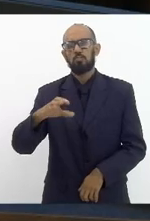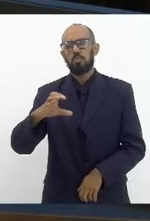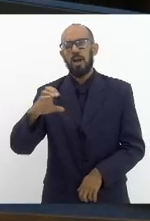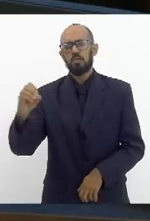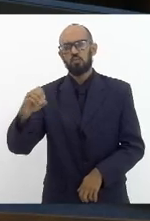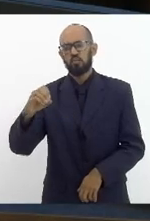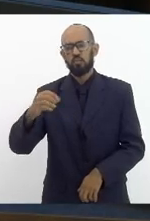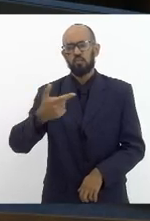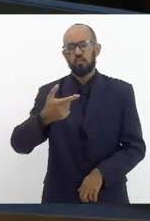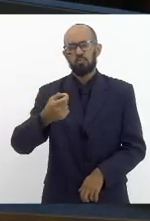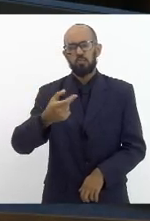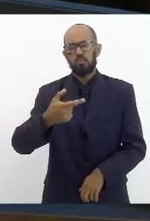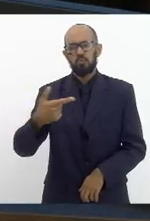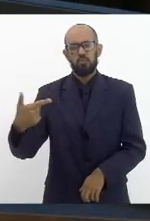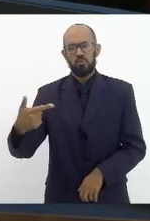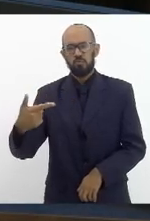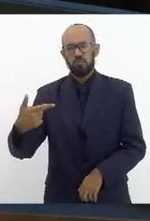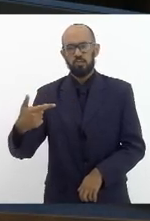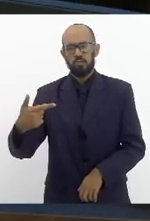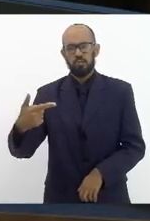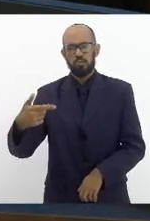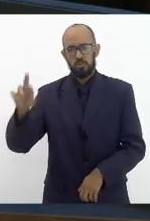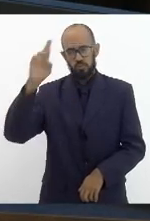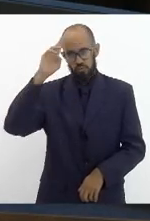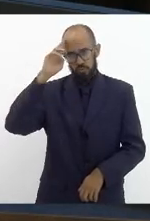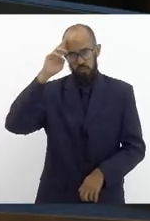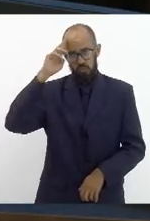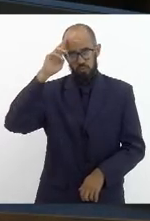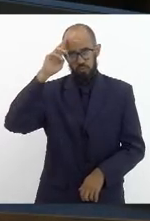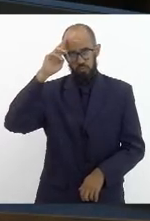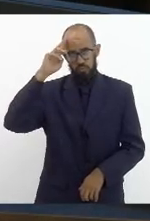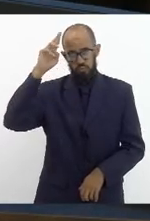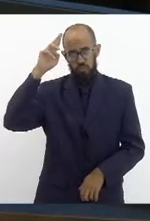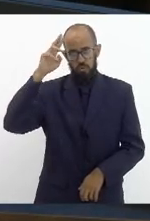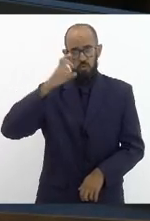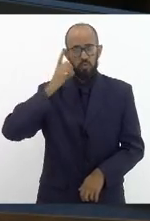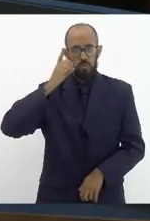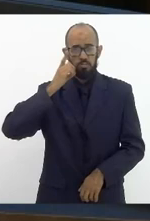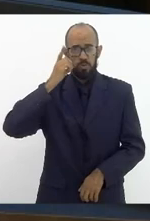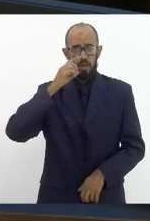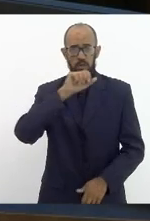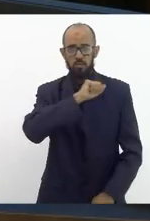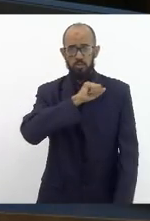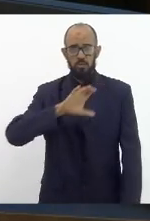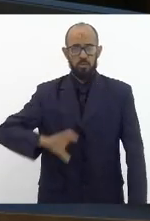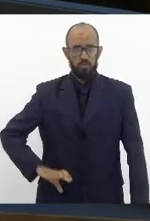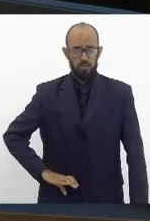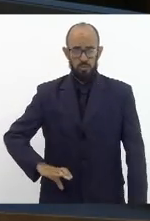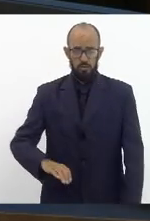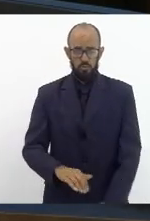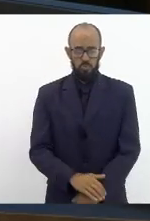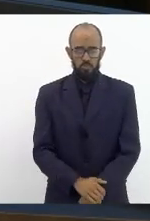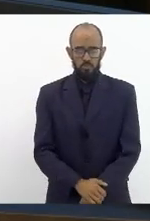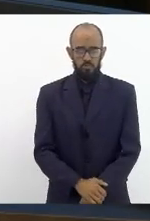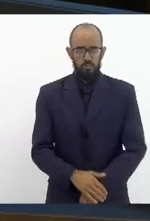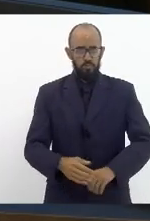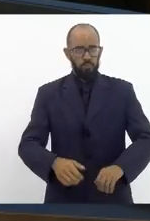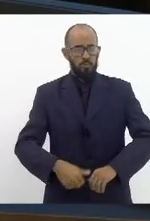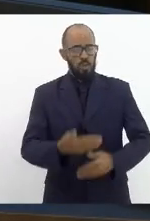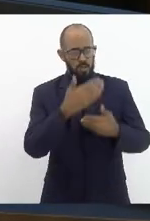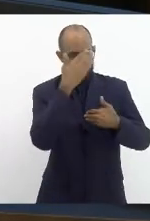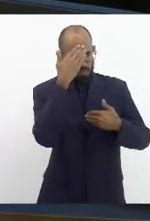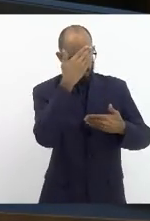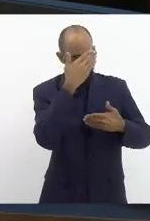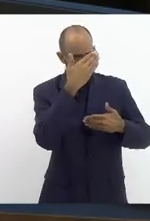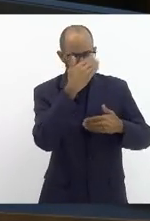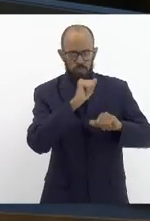2022. Excelentíssimo, endereçado ao presidente André Siciliano. Excelentíssimo senhor deputado, cumprimentando-o